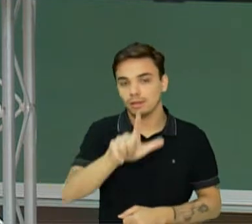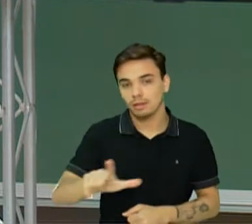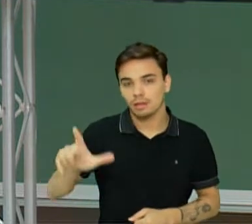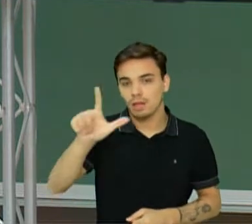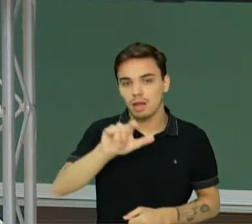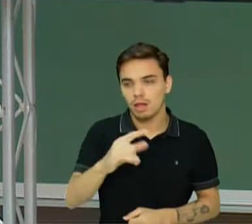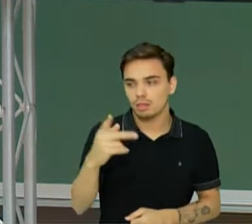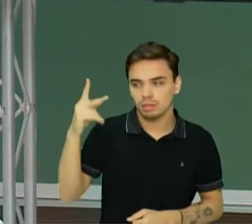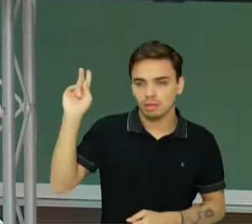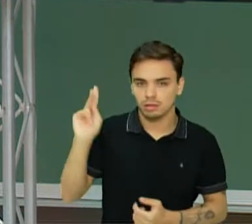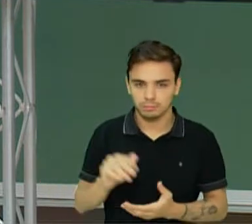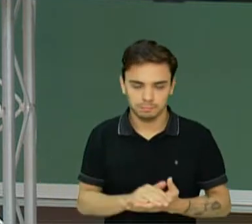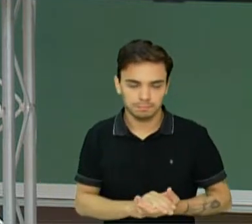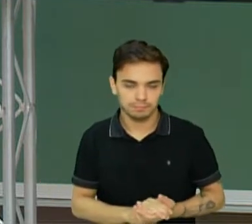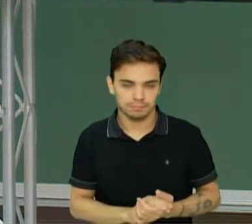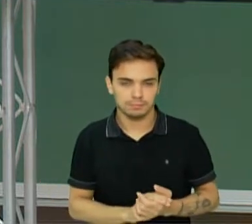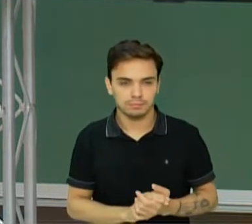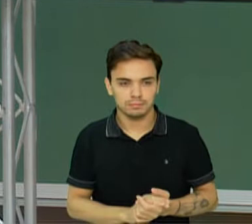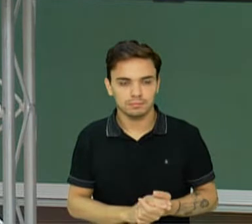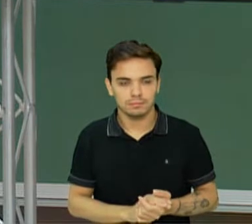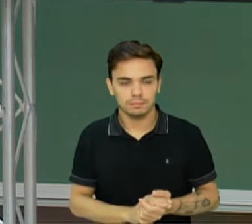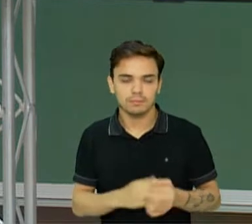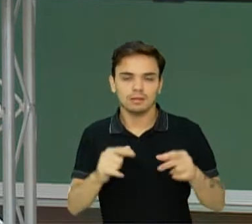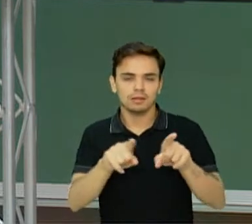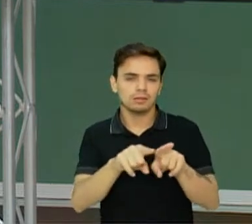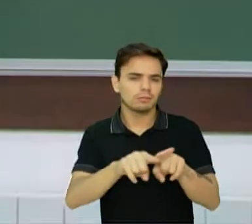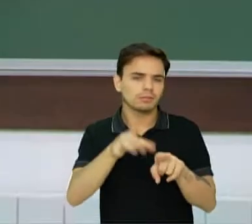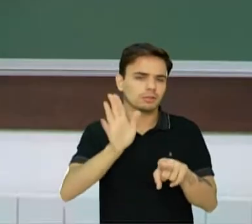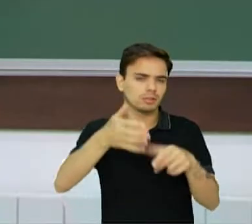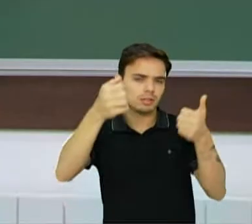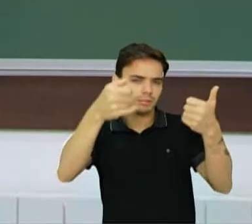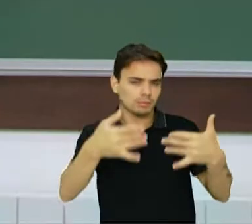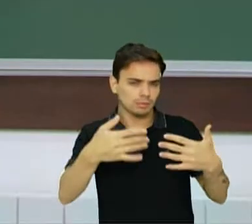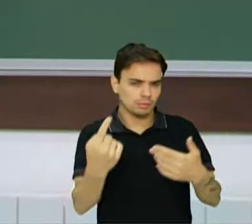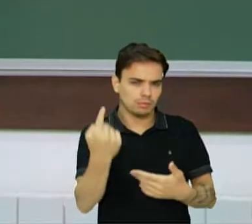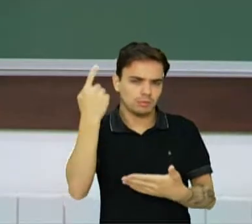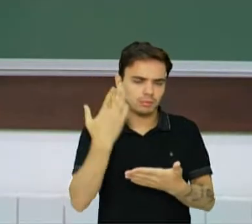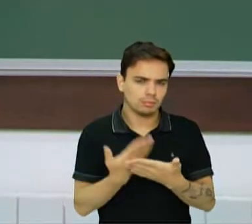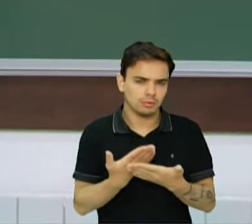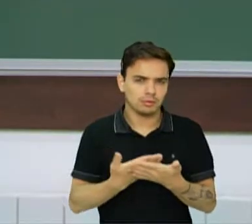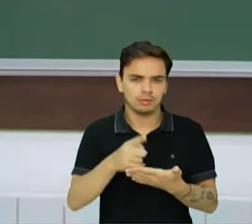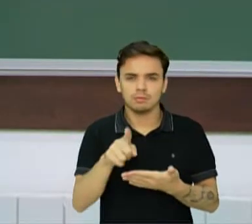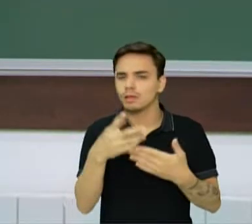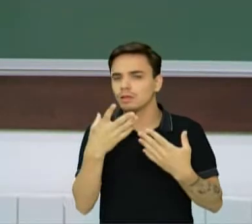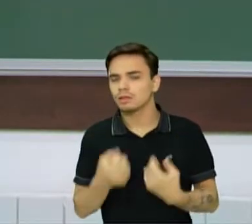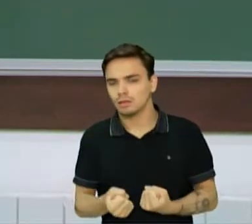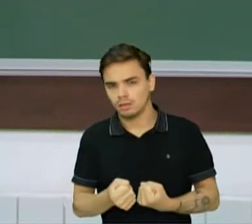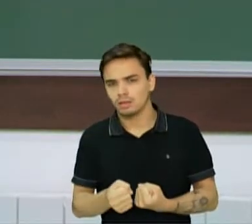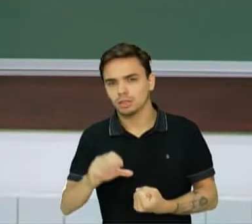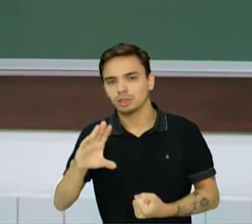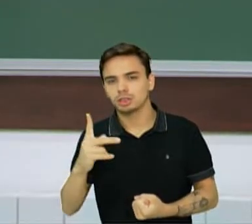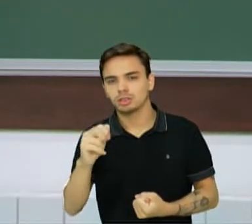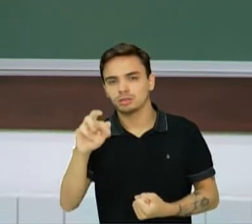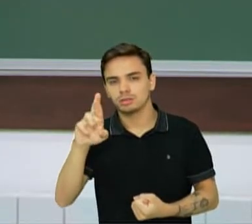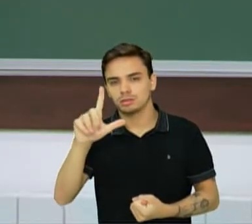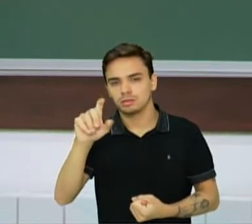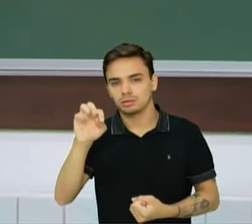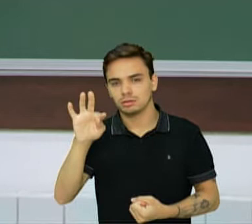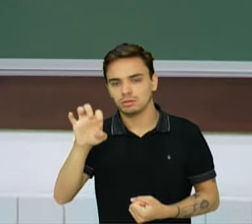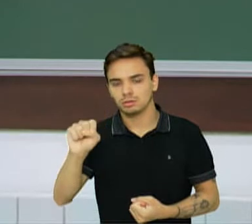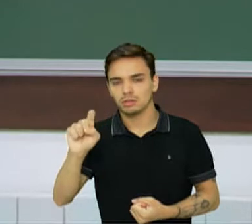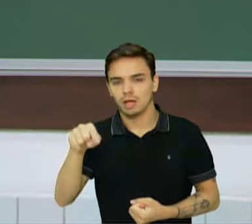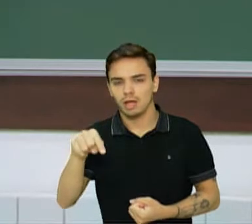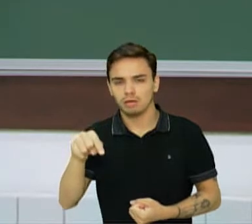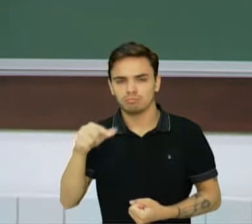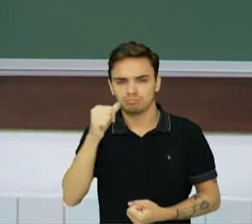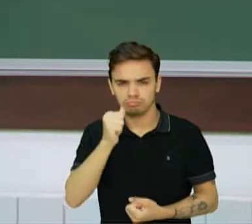ok? E aquilo que a gente falou nas aulas anteriores, né? Se você considerar Charlotte Brontë na obra Jane Eyre como uma